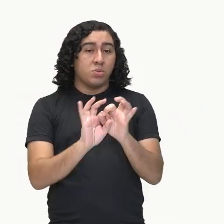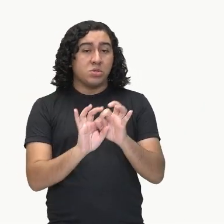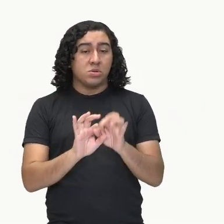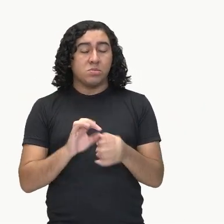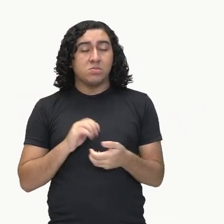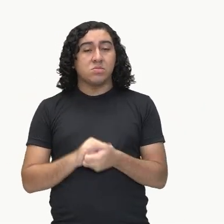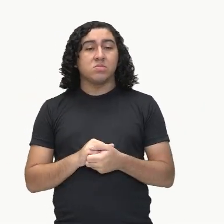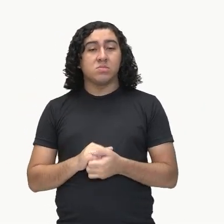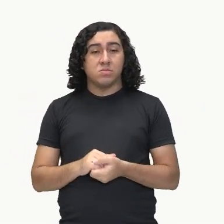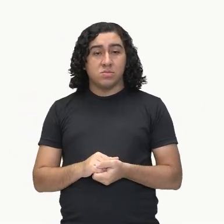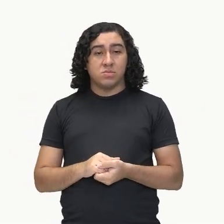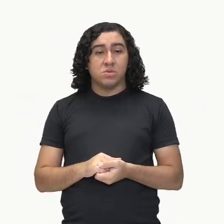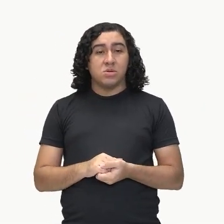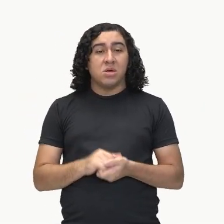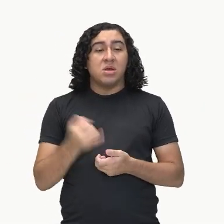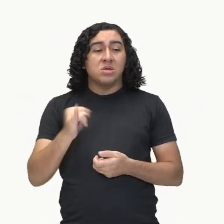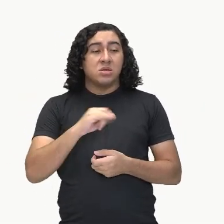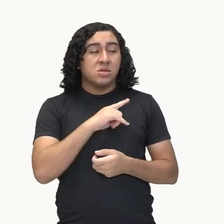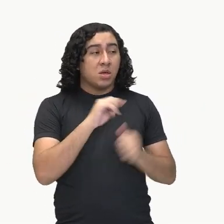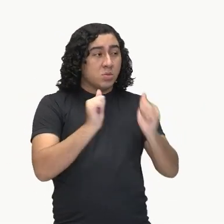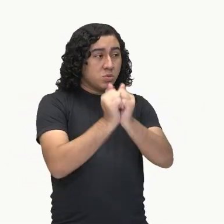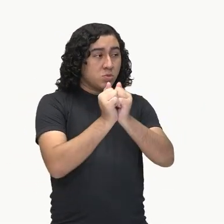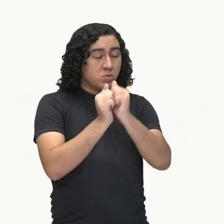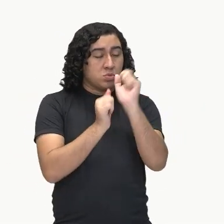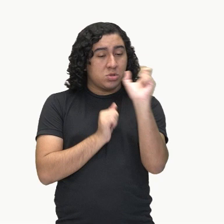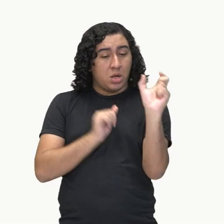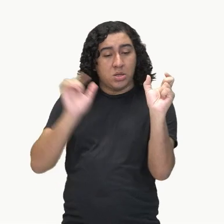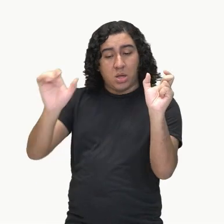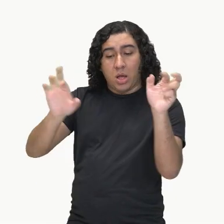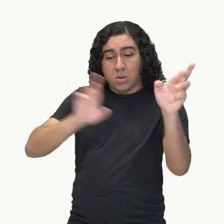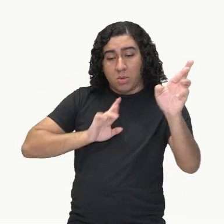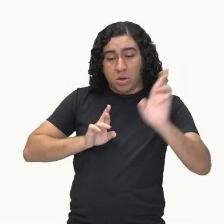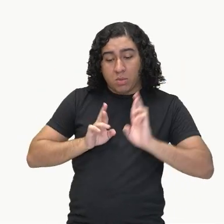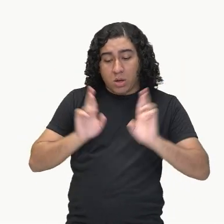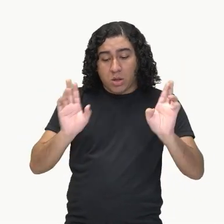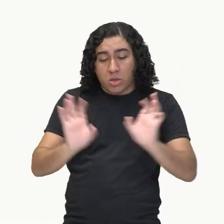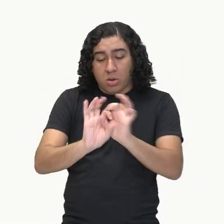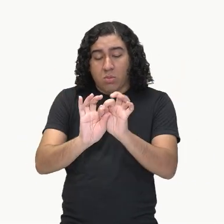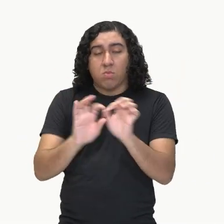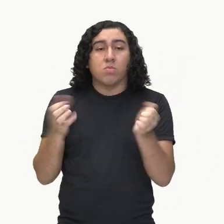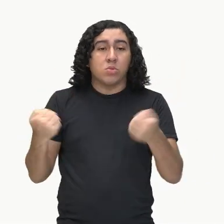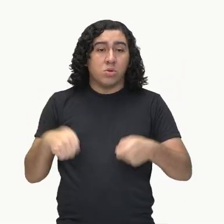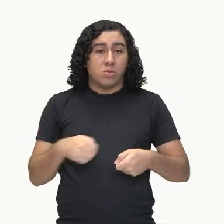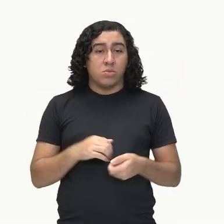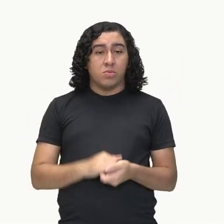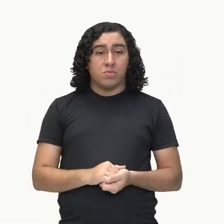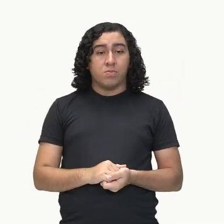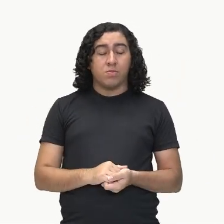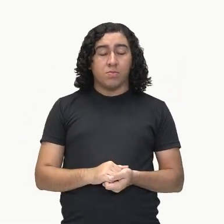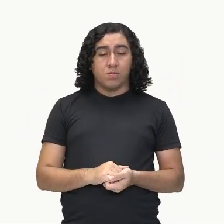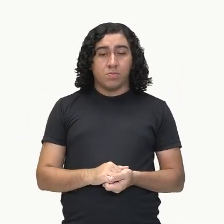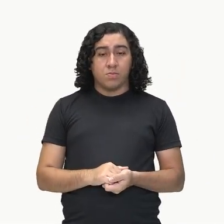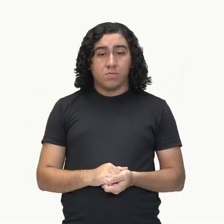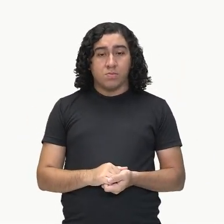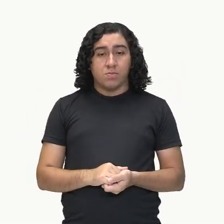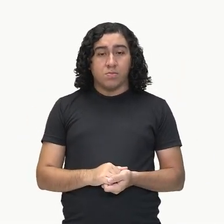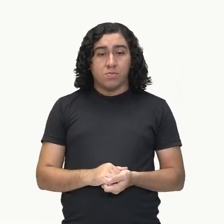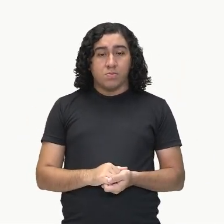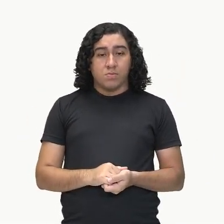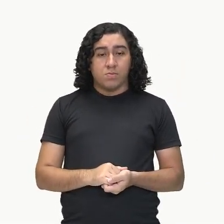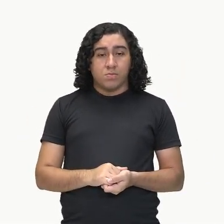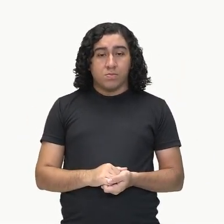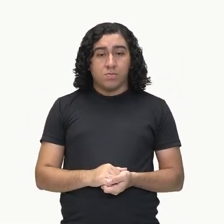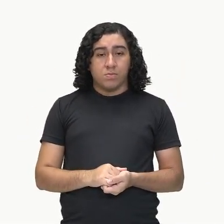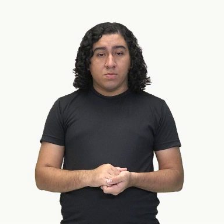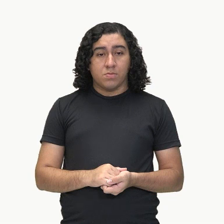vai unir todos esses dois resultados para que seja não, e é o